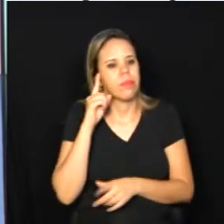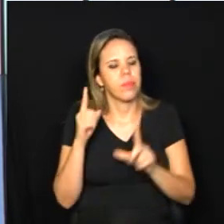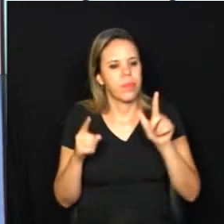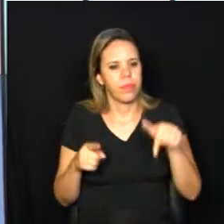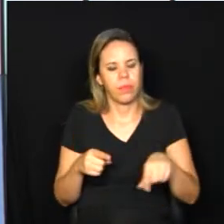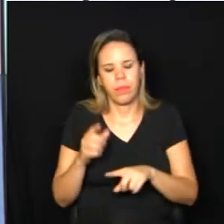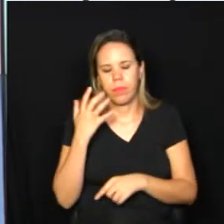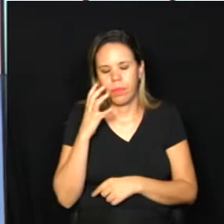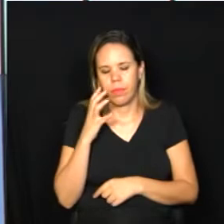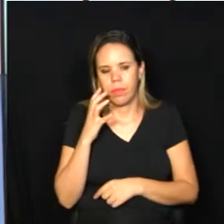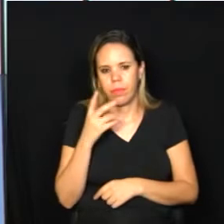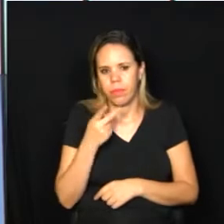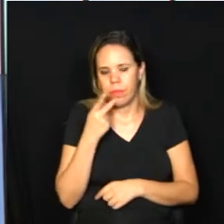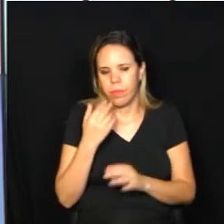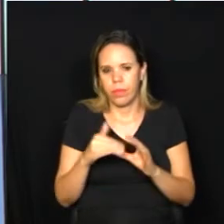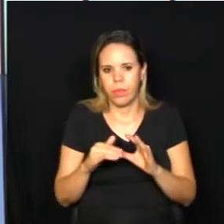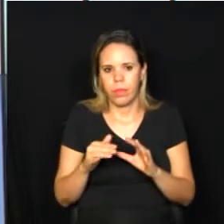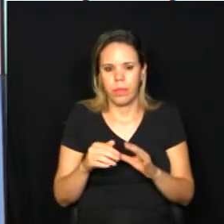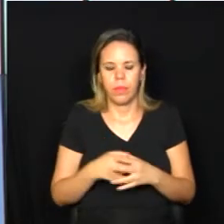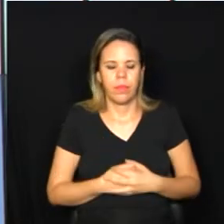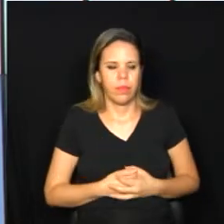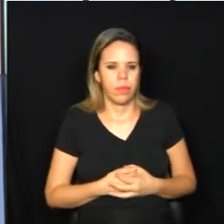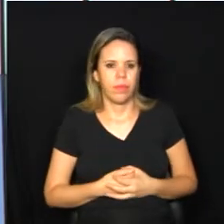de fevereiro. Eu vou falar o e-mail aqui, olha.